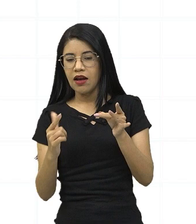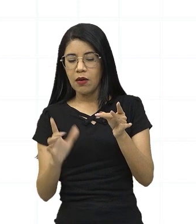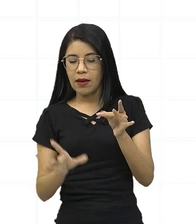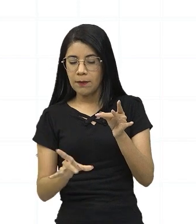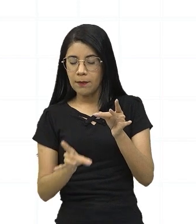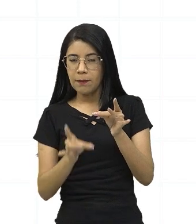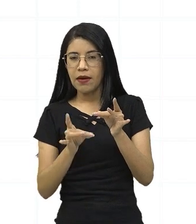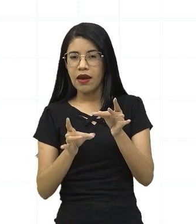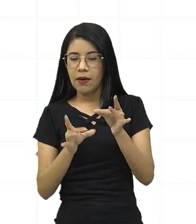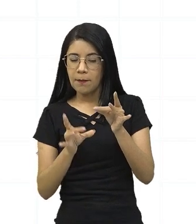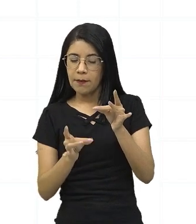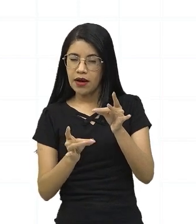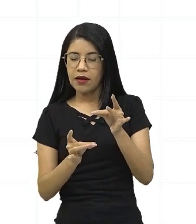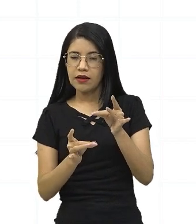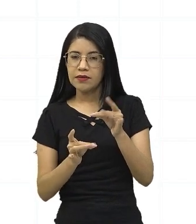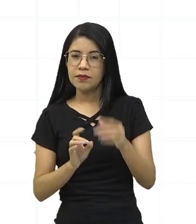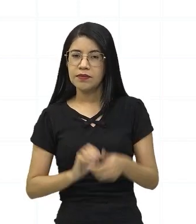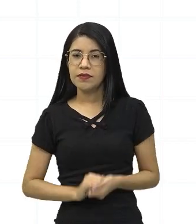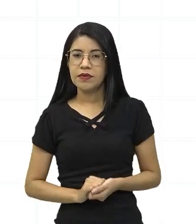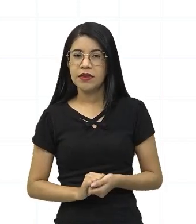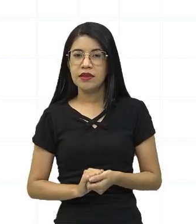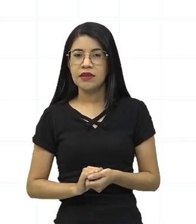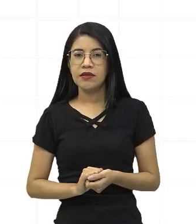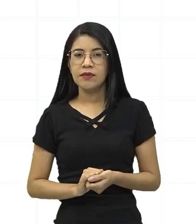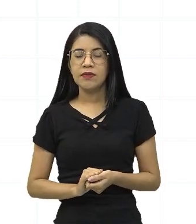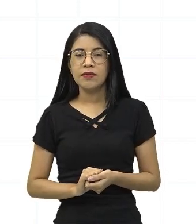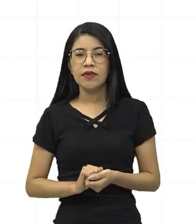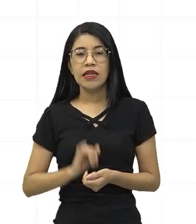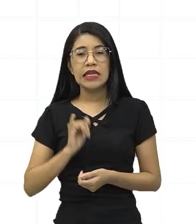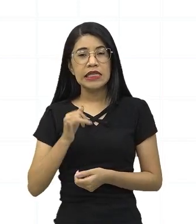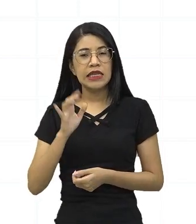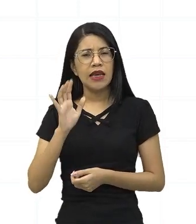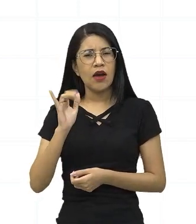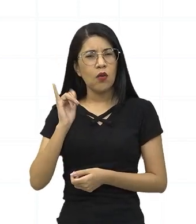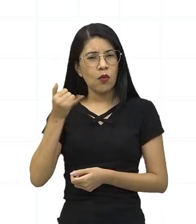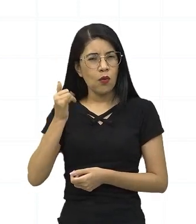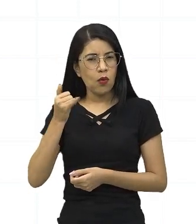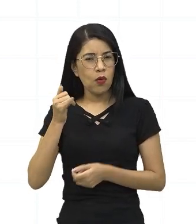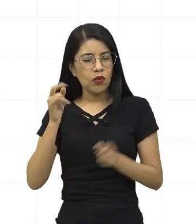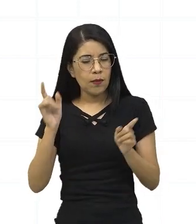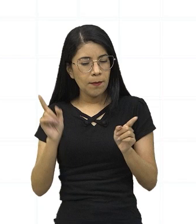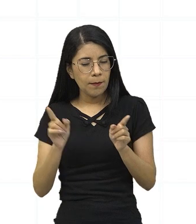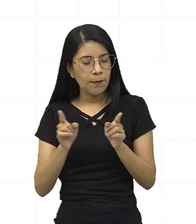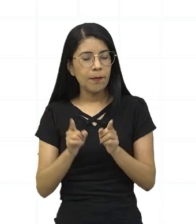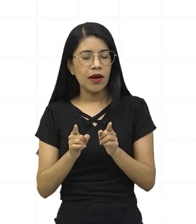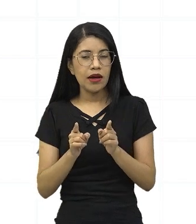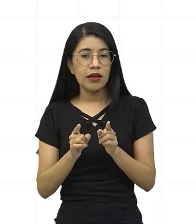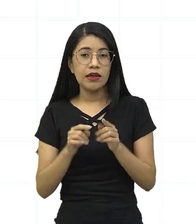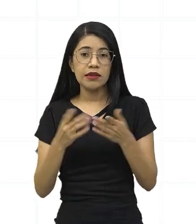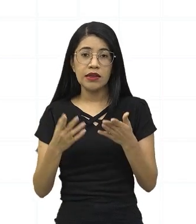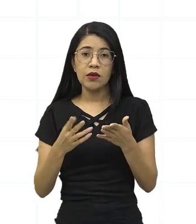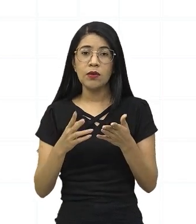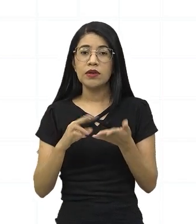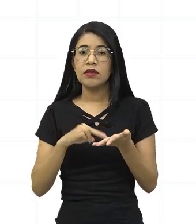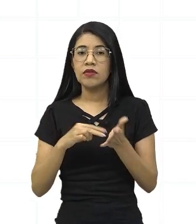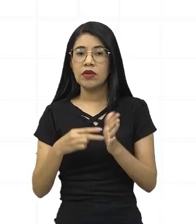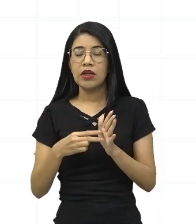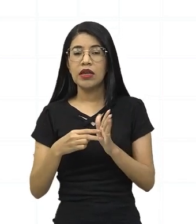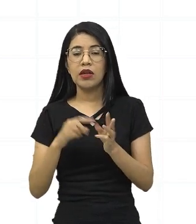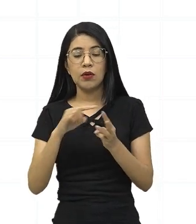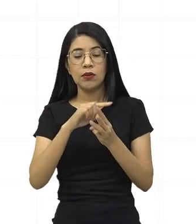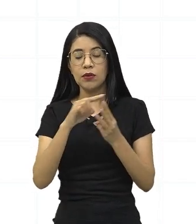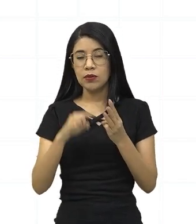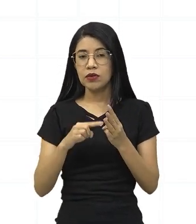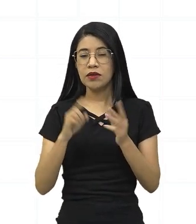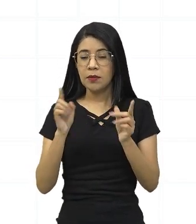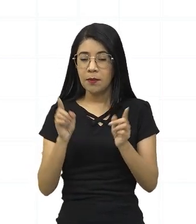conto em si. Se o conto já tem, né, já é pequeno, imagine o mini conto, o microconto ou